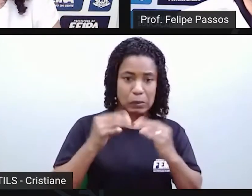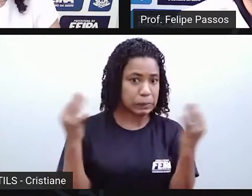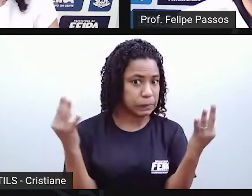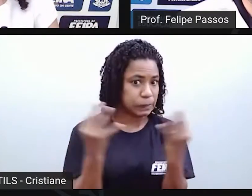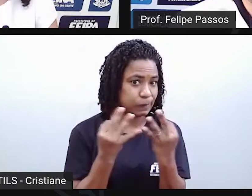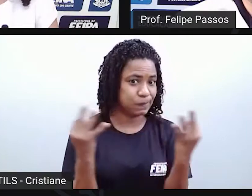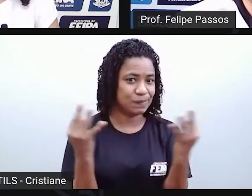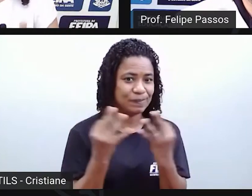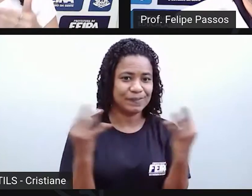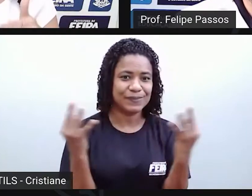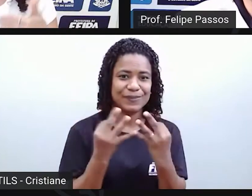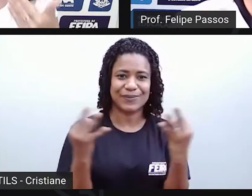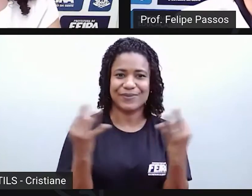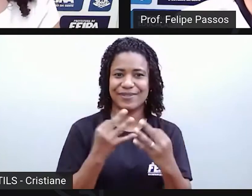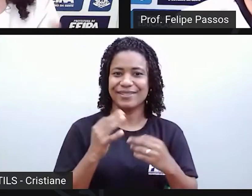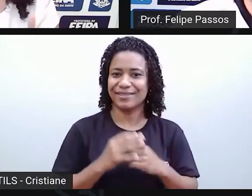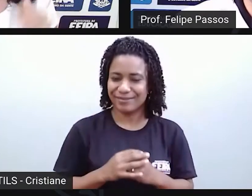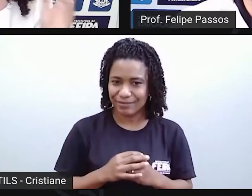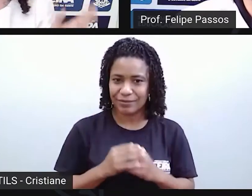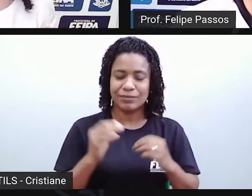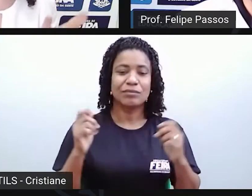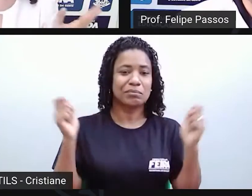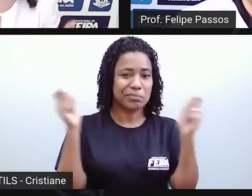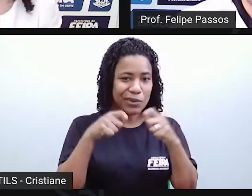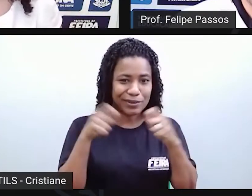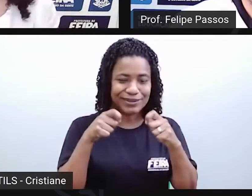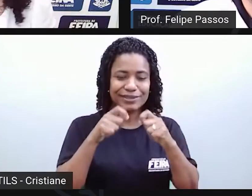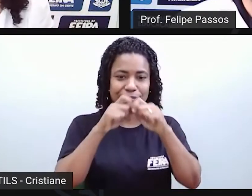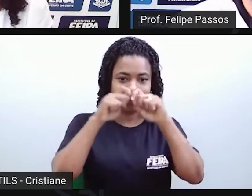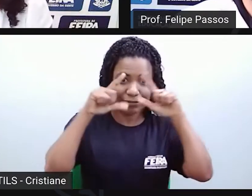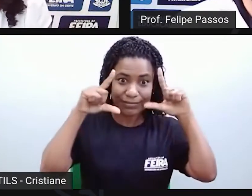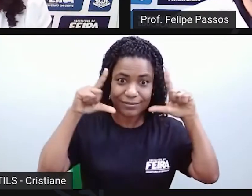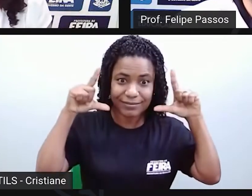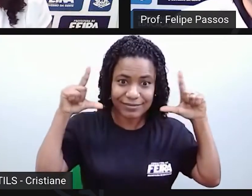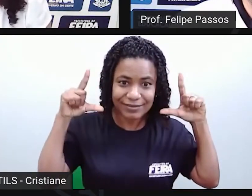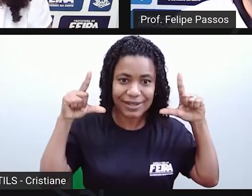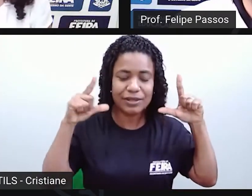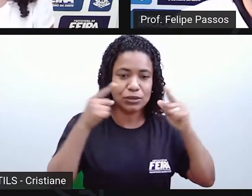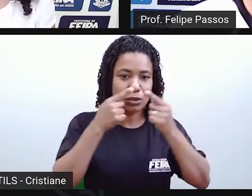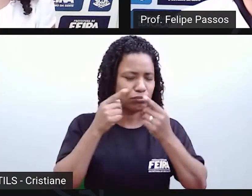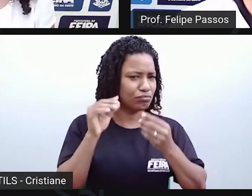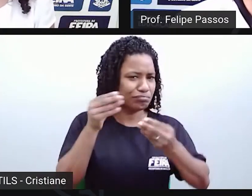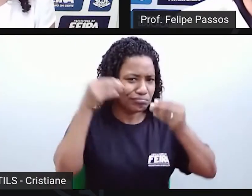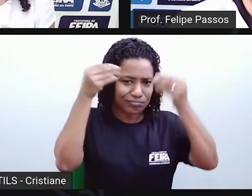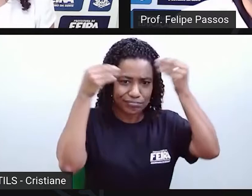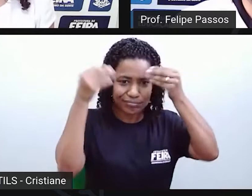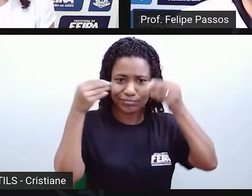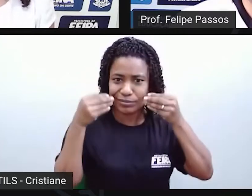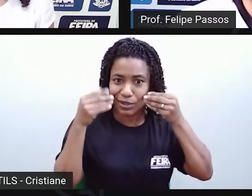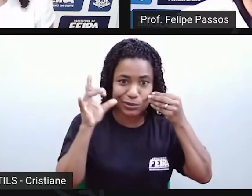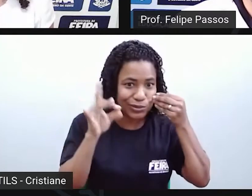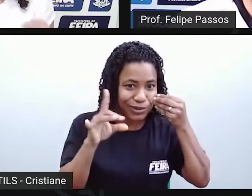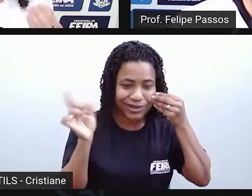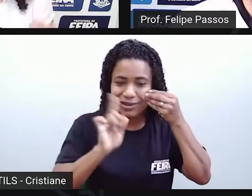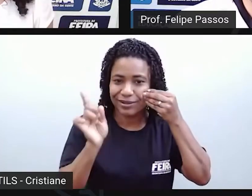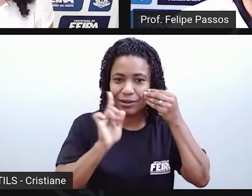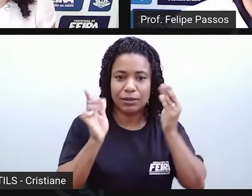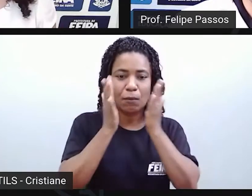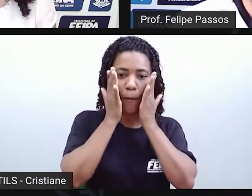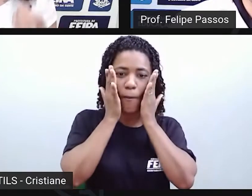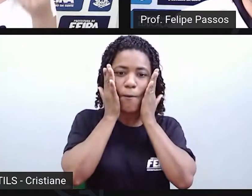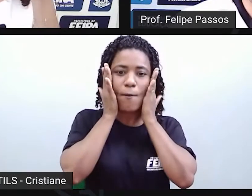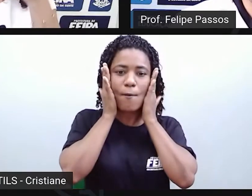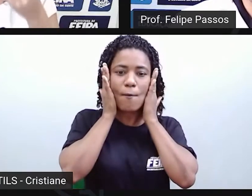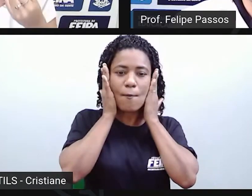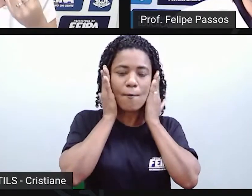conseguem mudar além do toque que uma maquiagem poderia promover. Então, eles conseguem